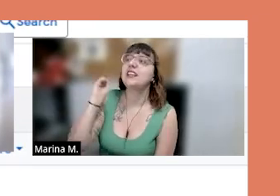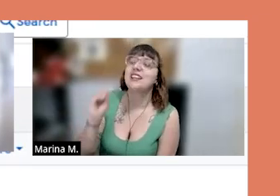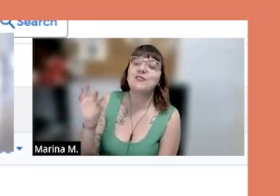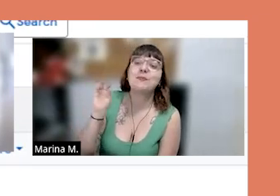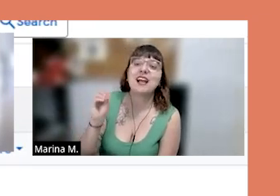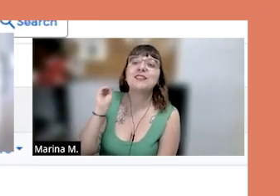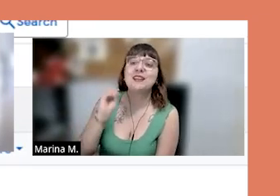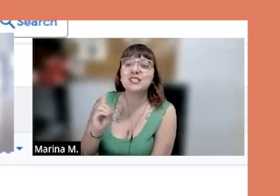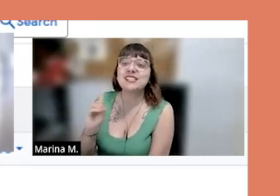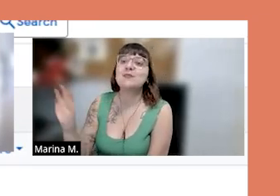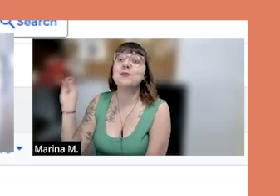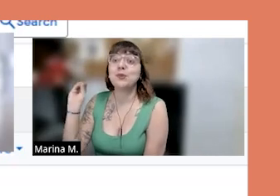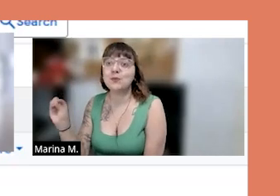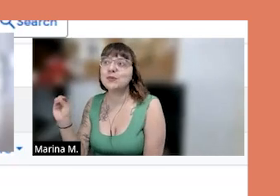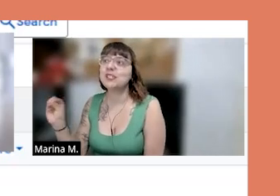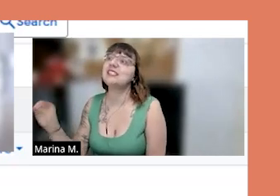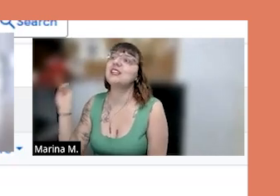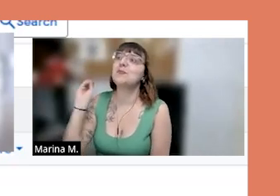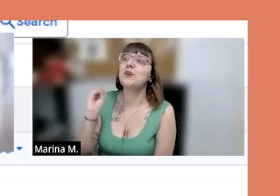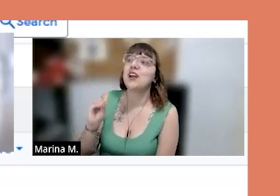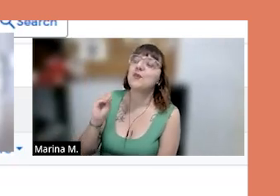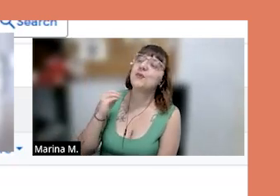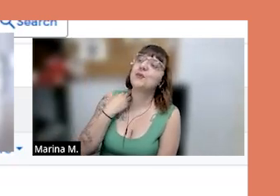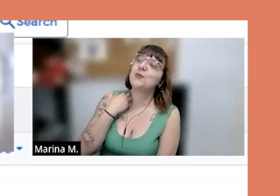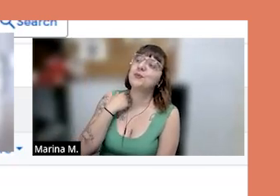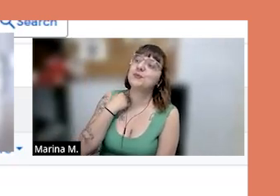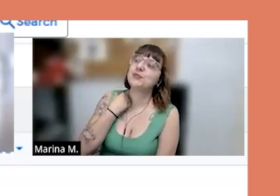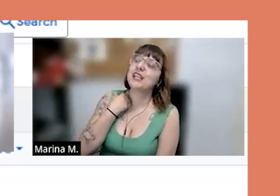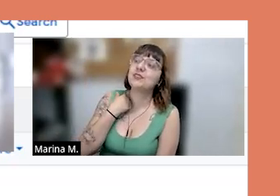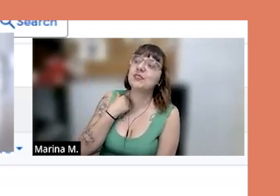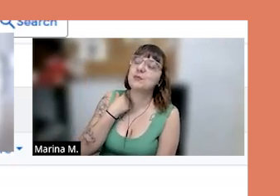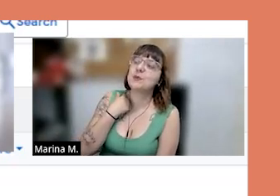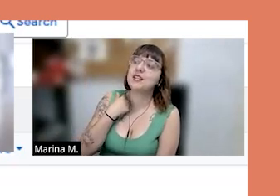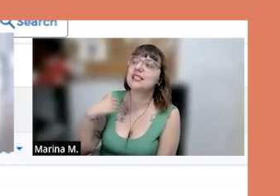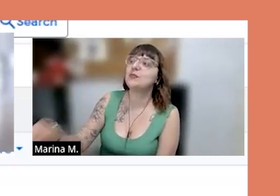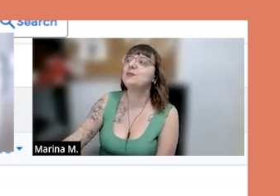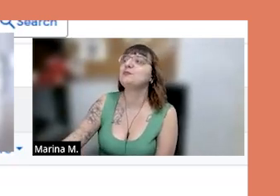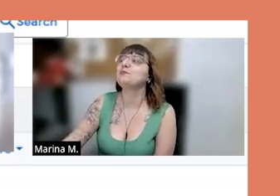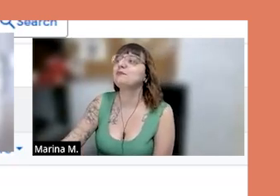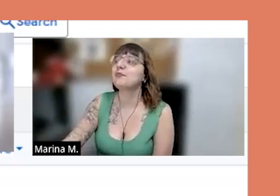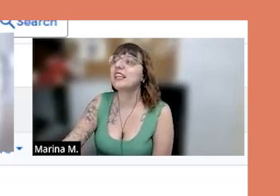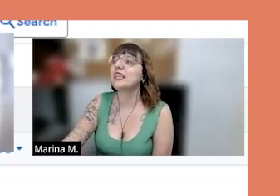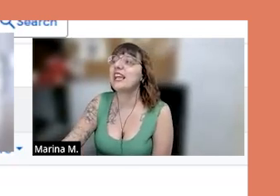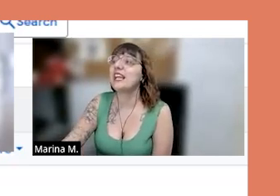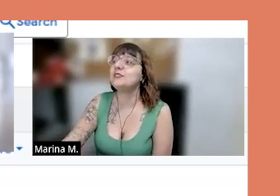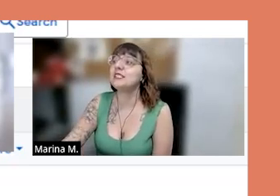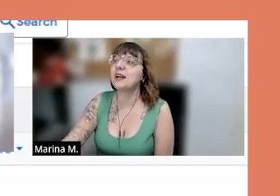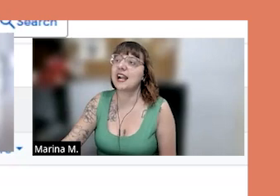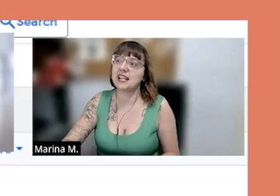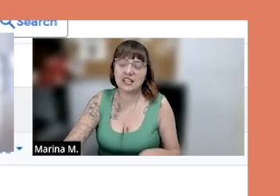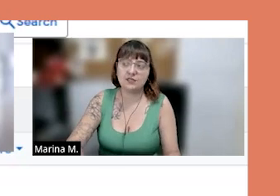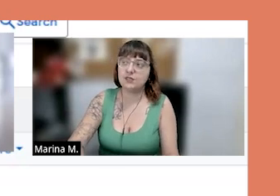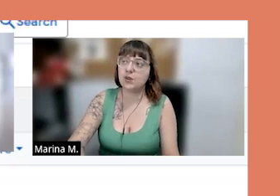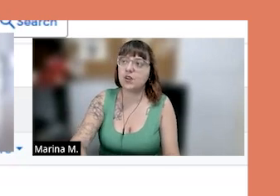aqui, eu vou pegar o ID município, o nome do município, os dados da população, e aí eu vou